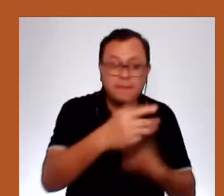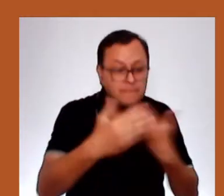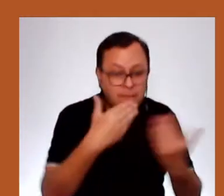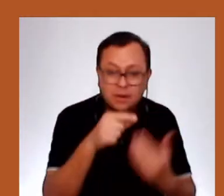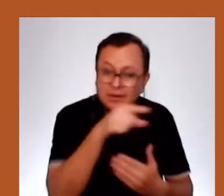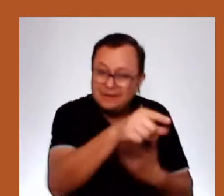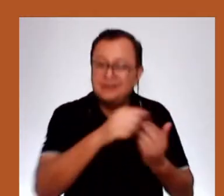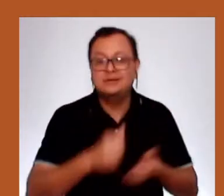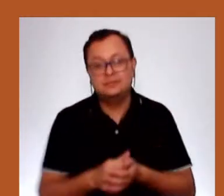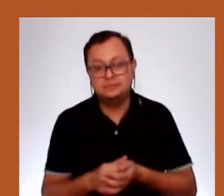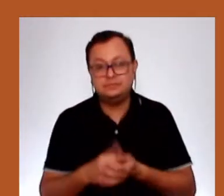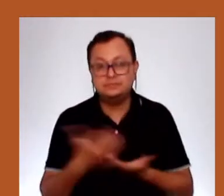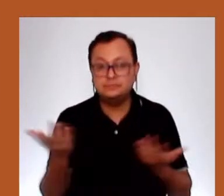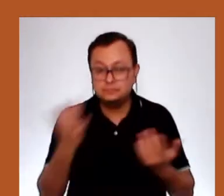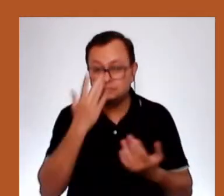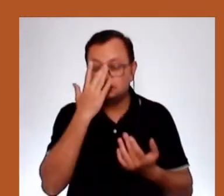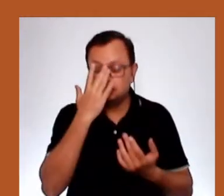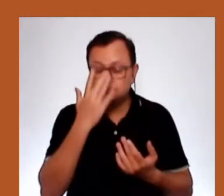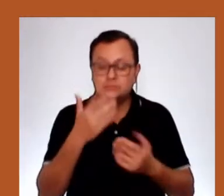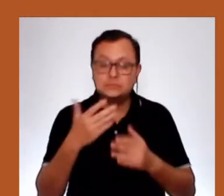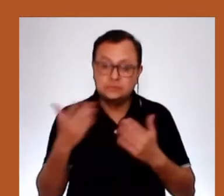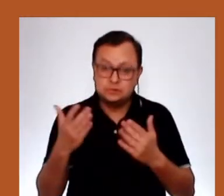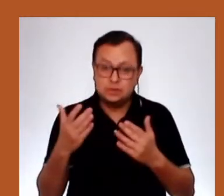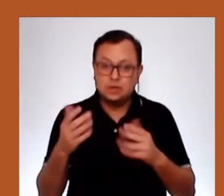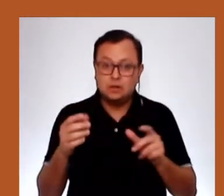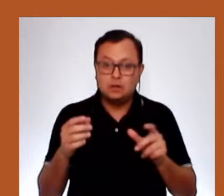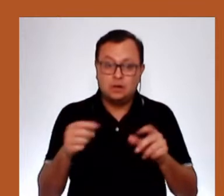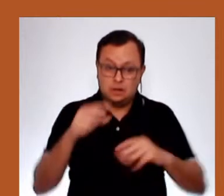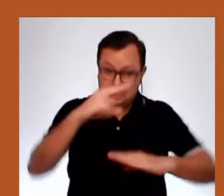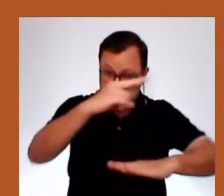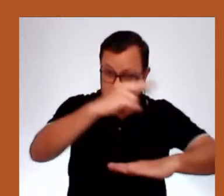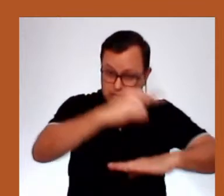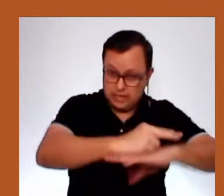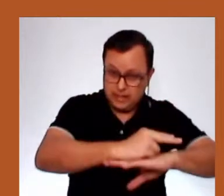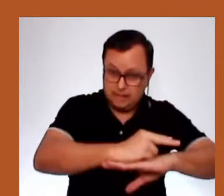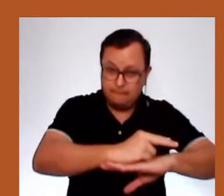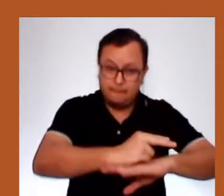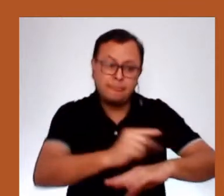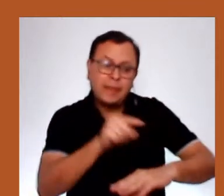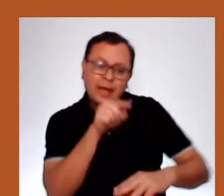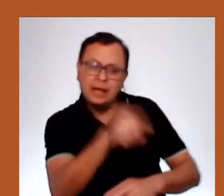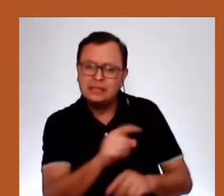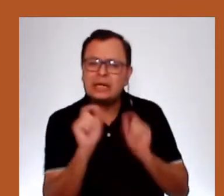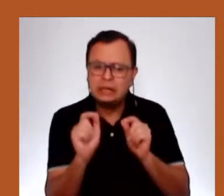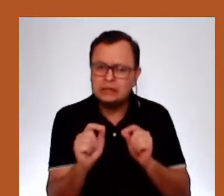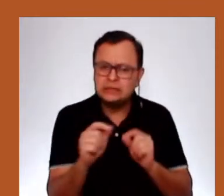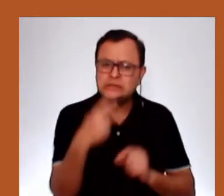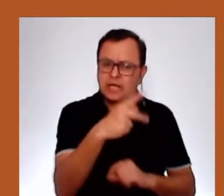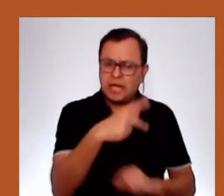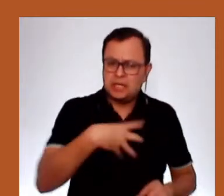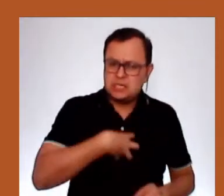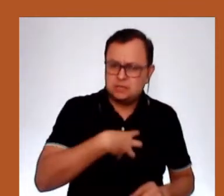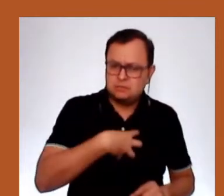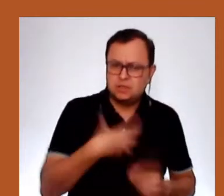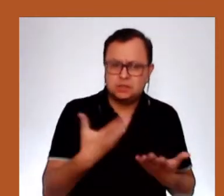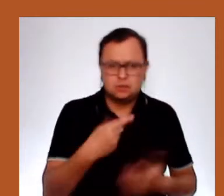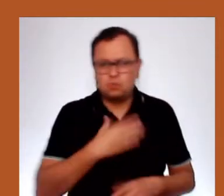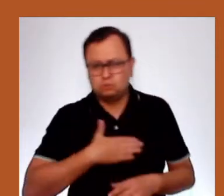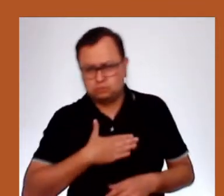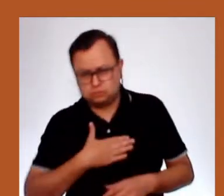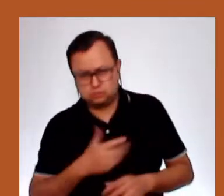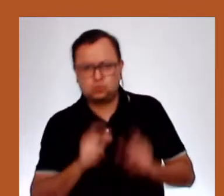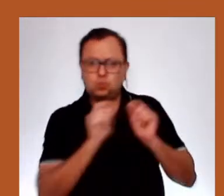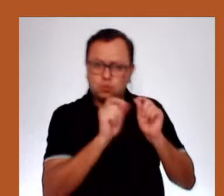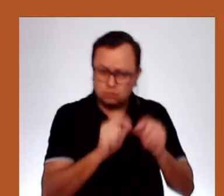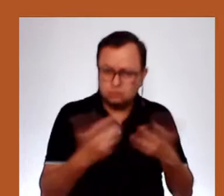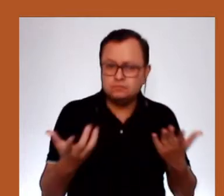Então, quem é essa pessoa para além da sua doença, suas preferências, seus gostos, suas manias, tudo. E para o meu